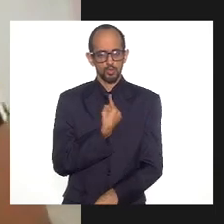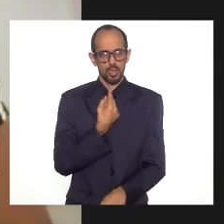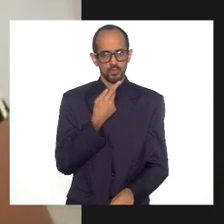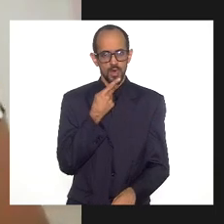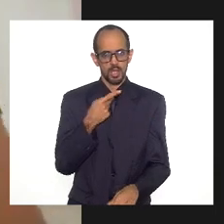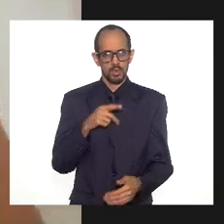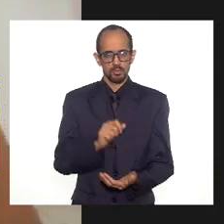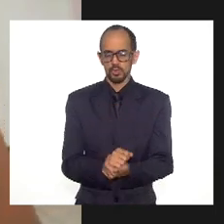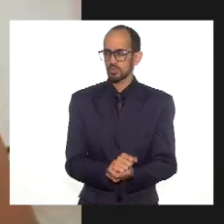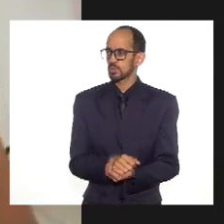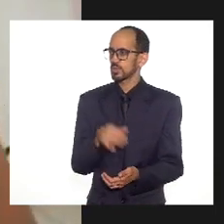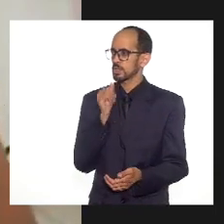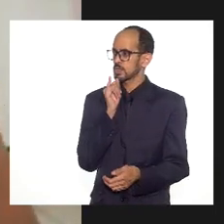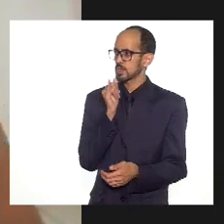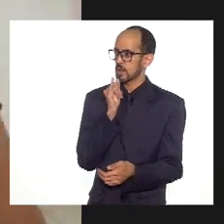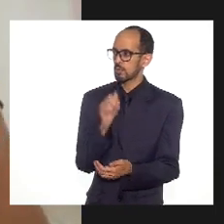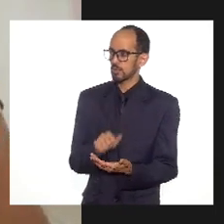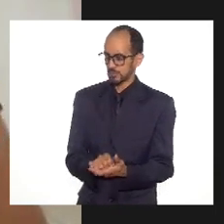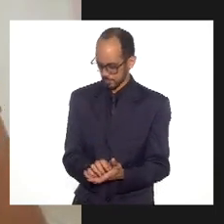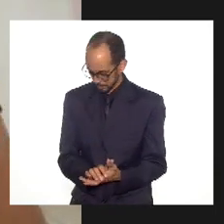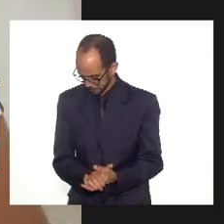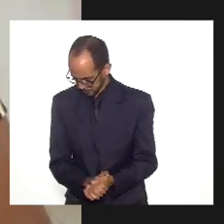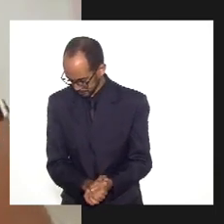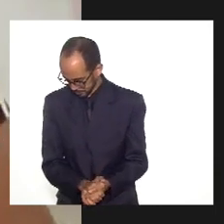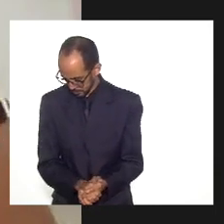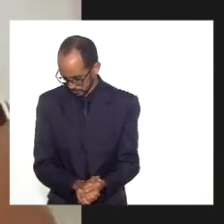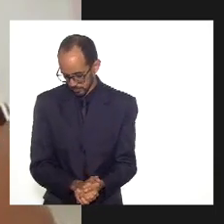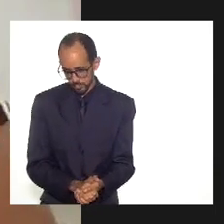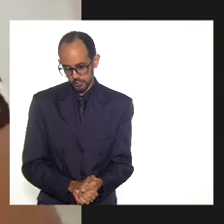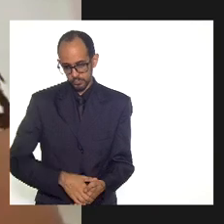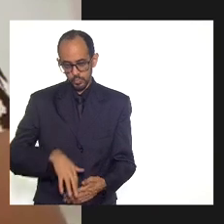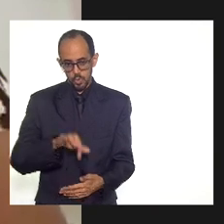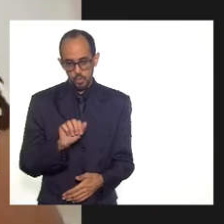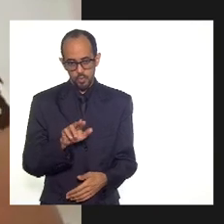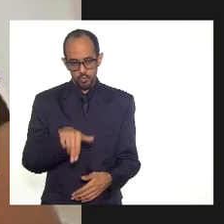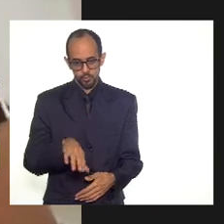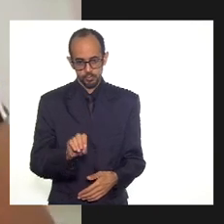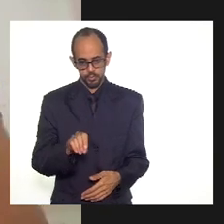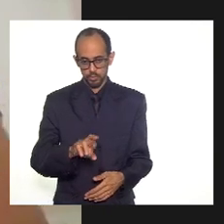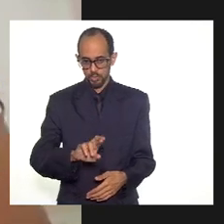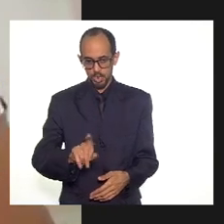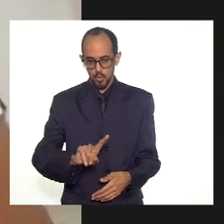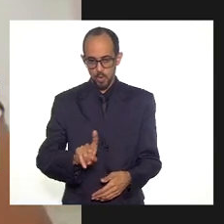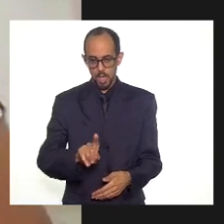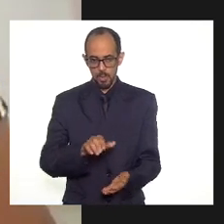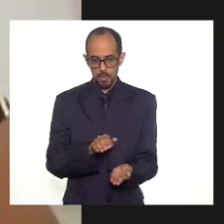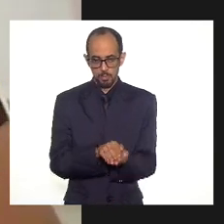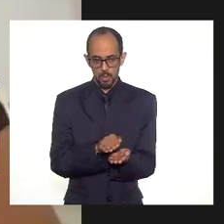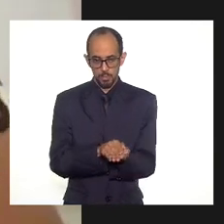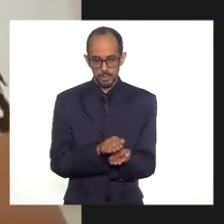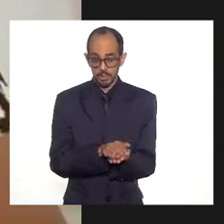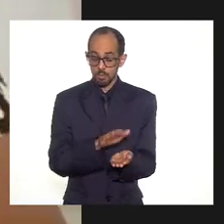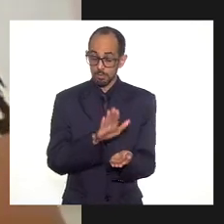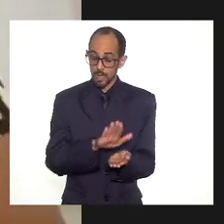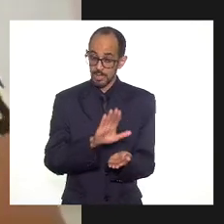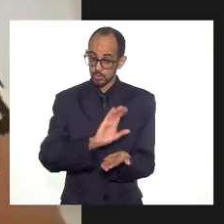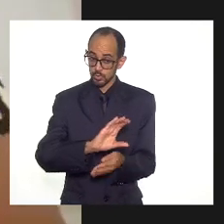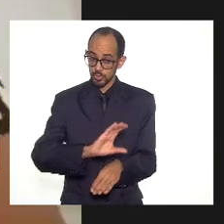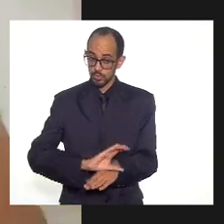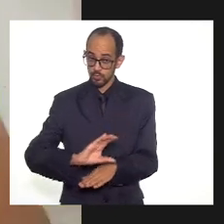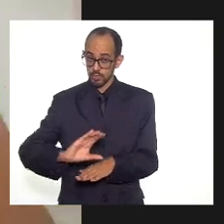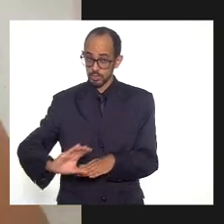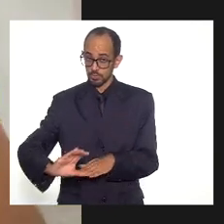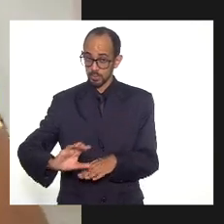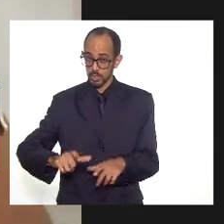aqui que esse fundo não será uma poupança, mas sim investimentos em áreas